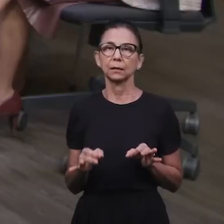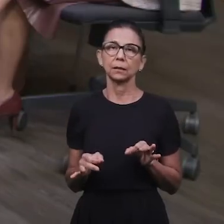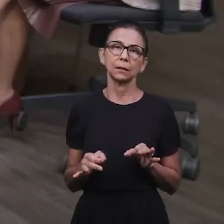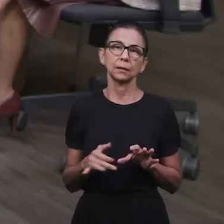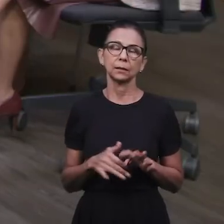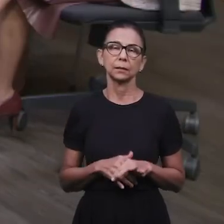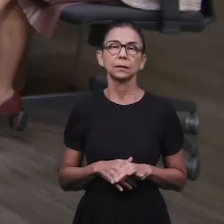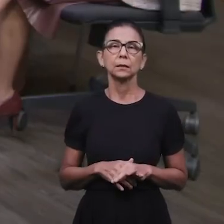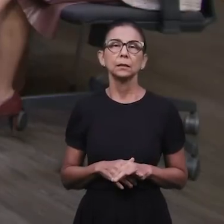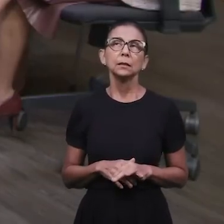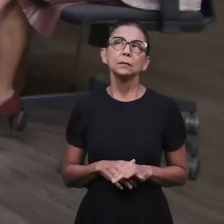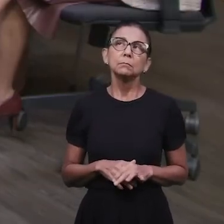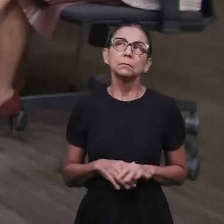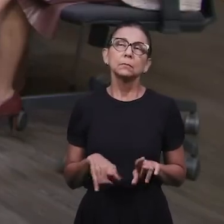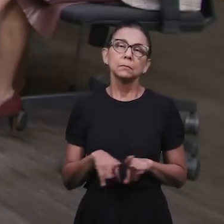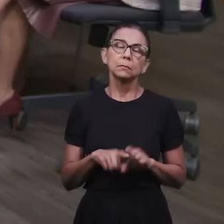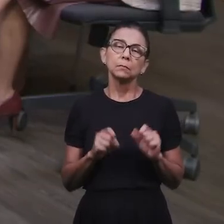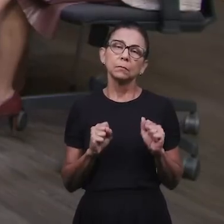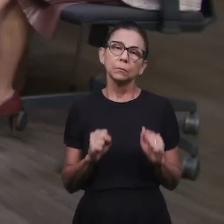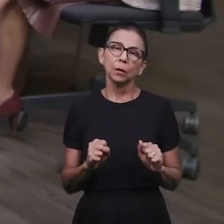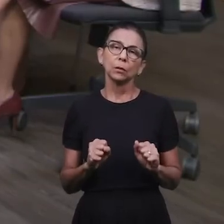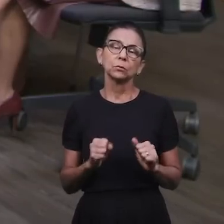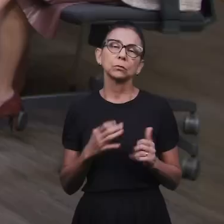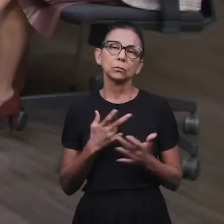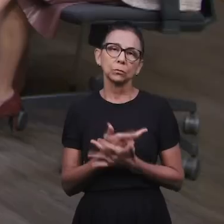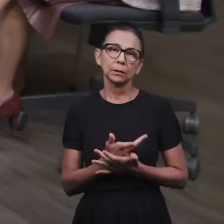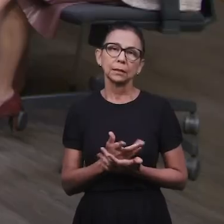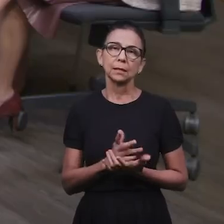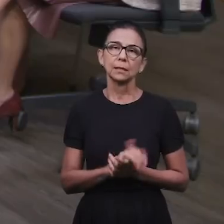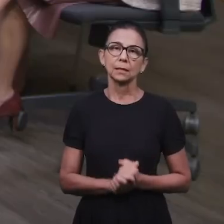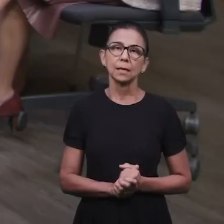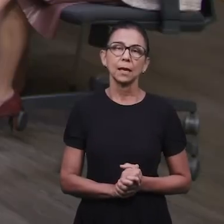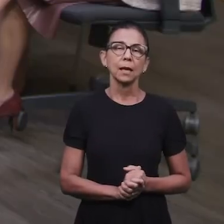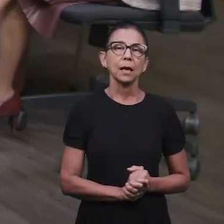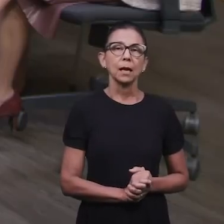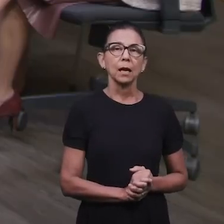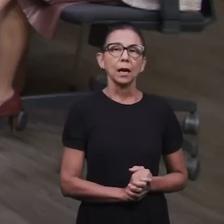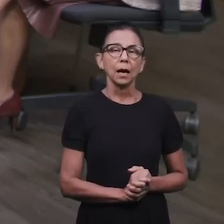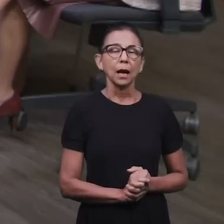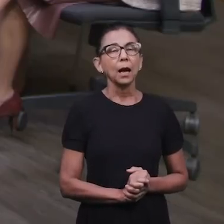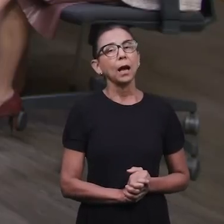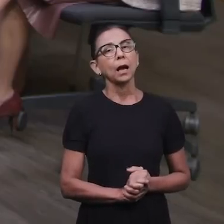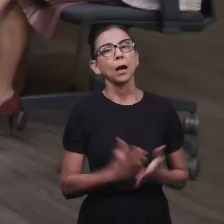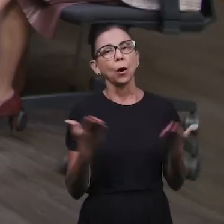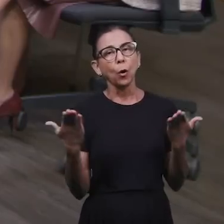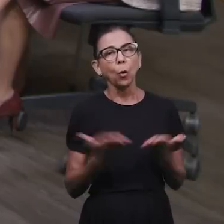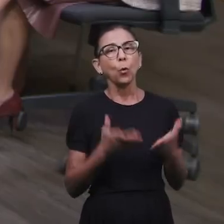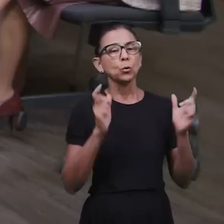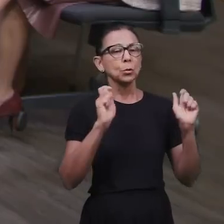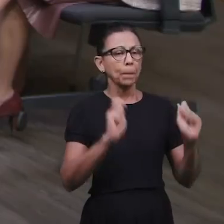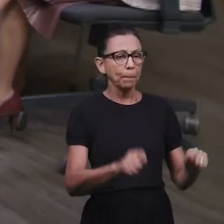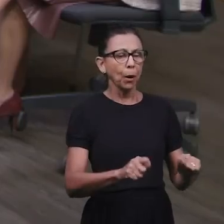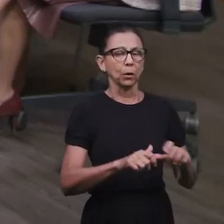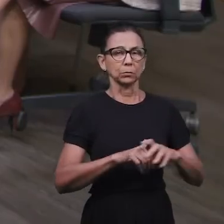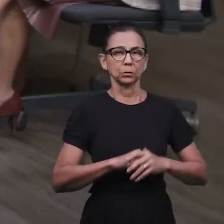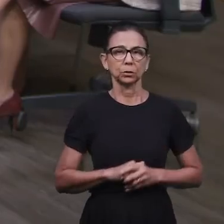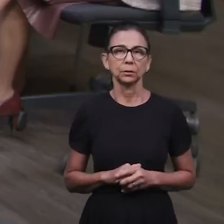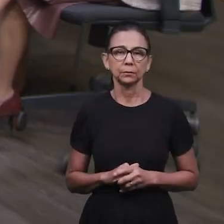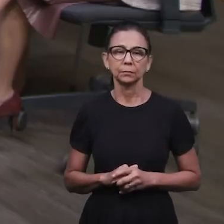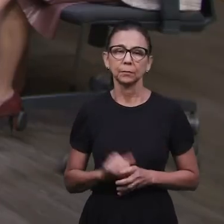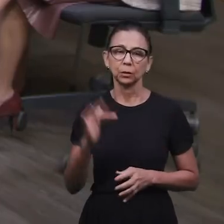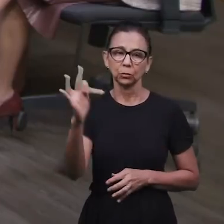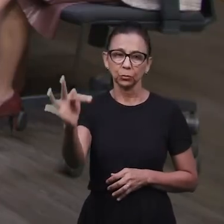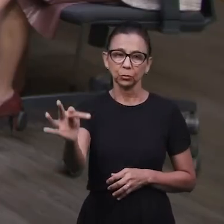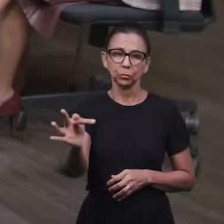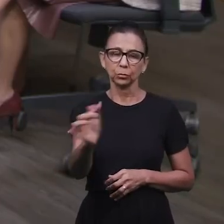mesma pessoa. Então, por exemplo, experiência recente minha, por quê? Não sei. Não sei, mas eu sei